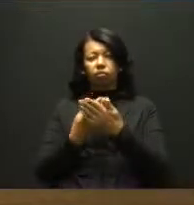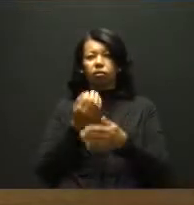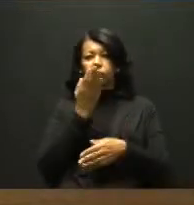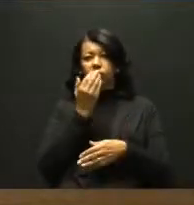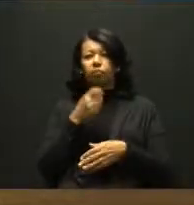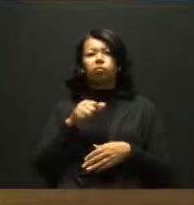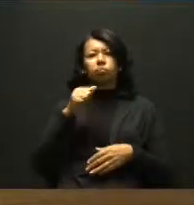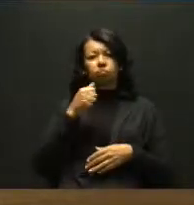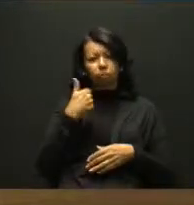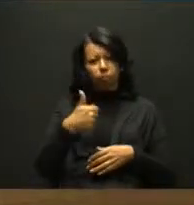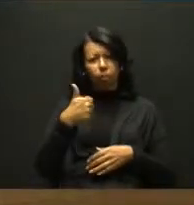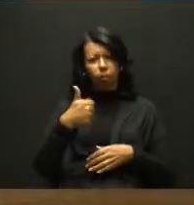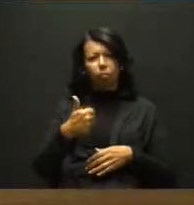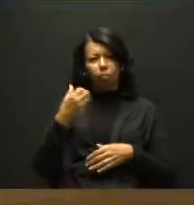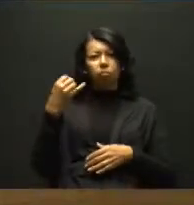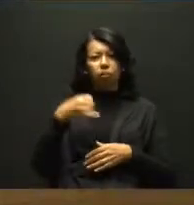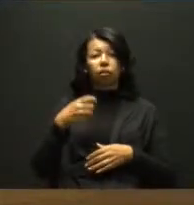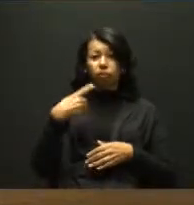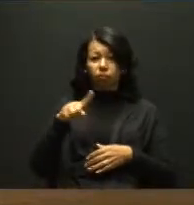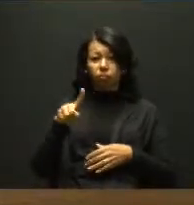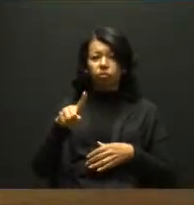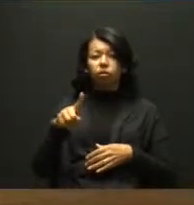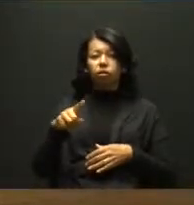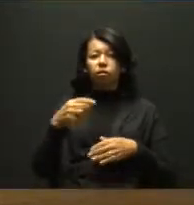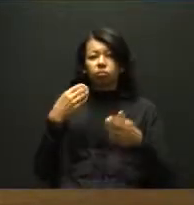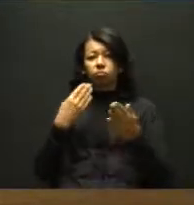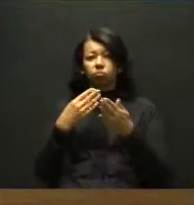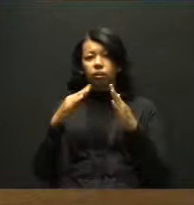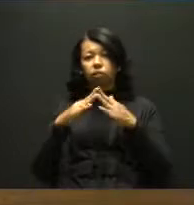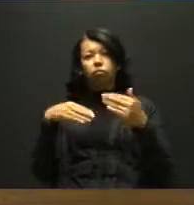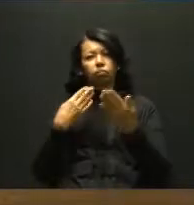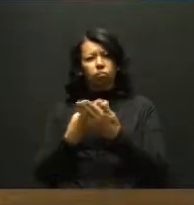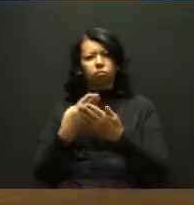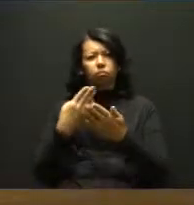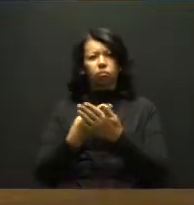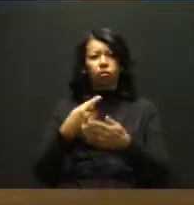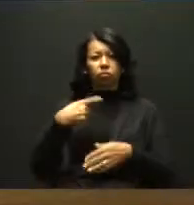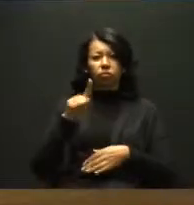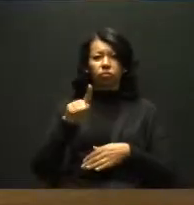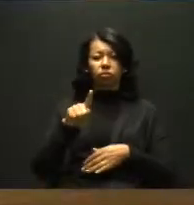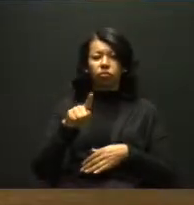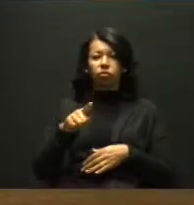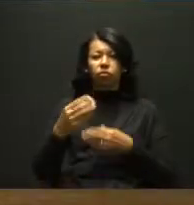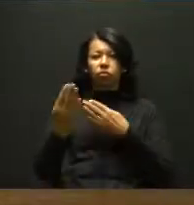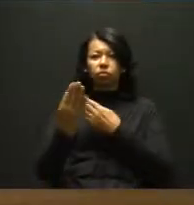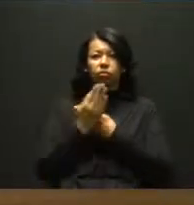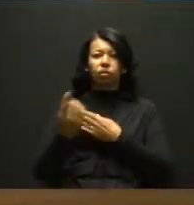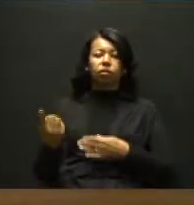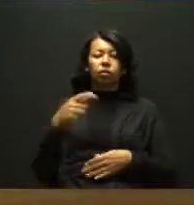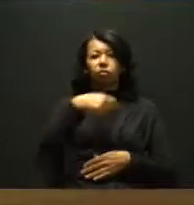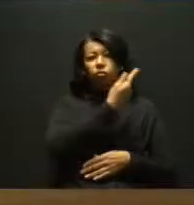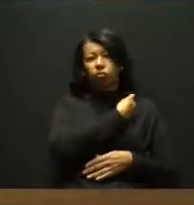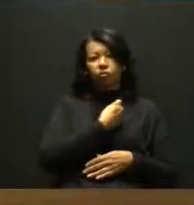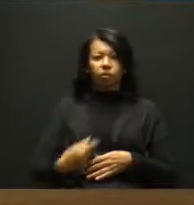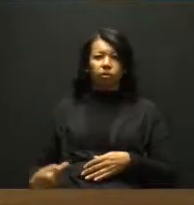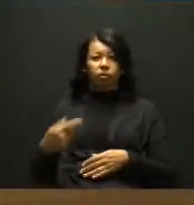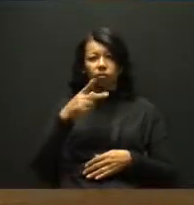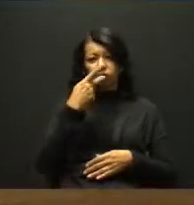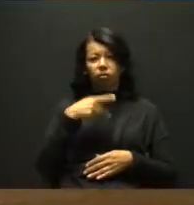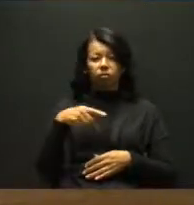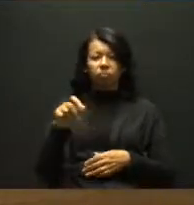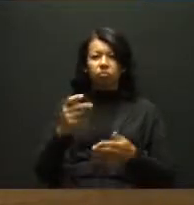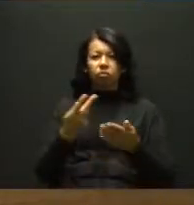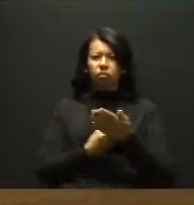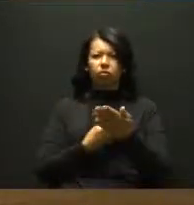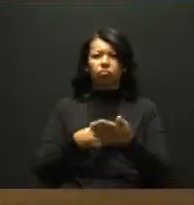bom assim eu fui em várias escolas defendendo que o governo tal forma que foi uma contratação ilícita foi a contratação